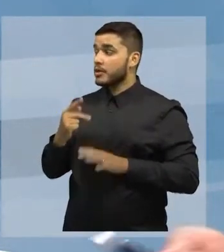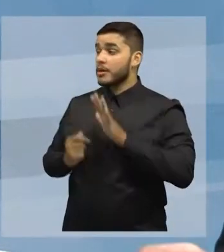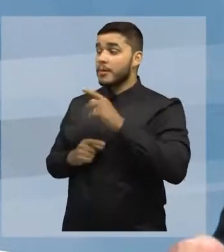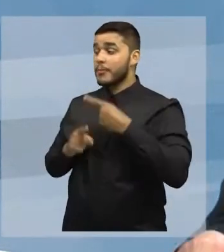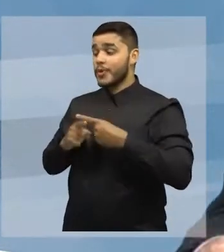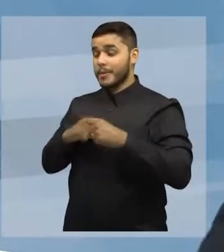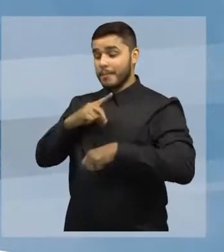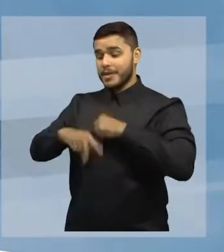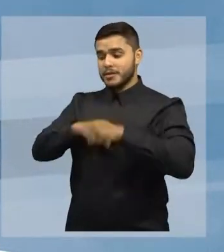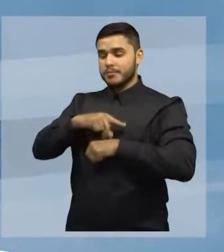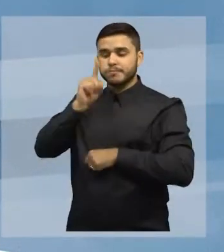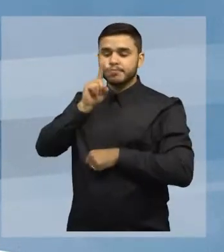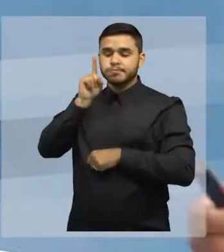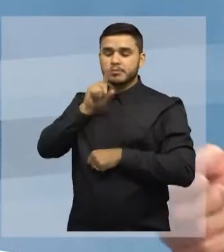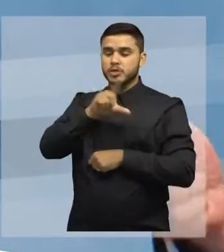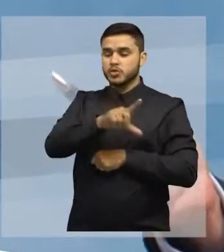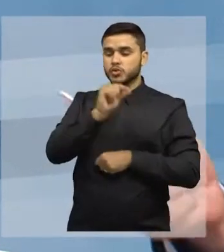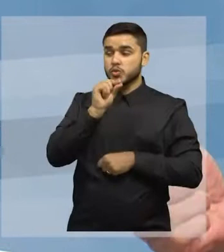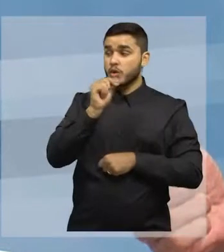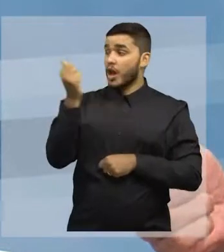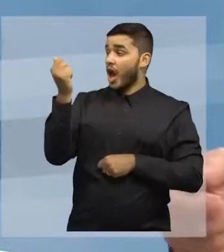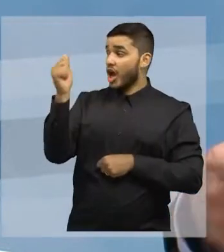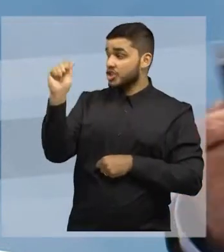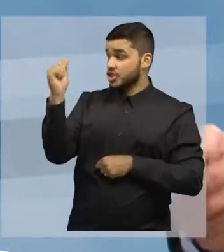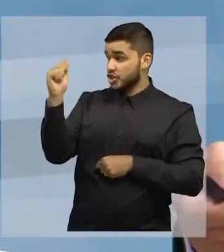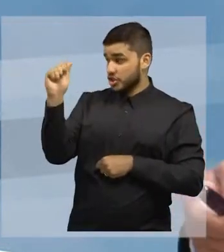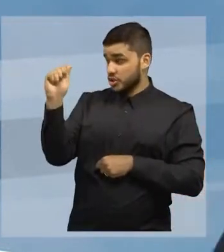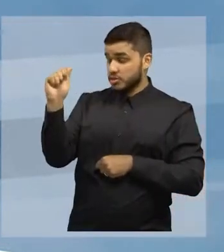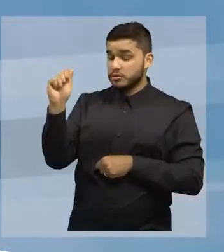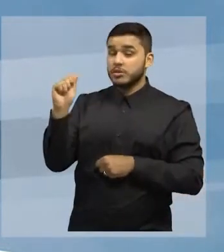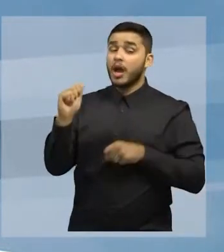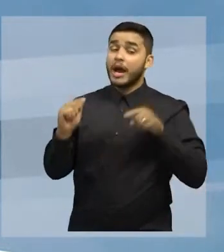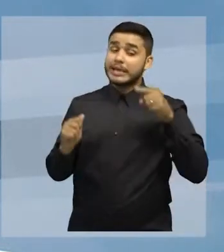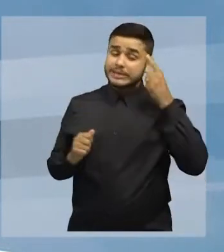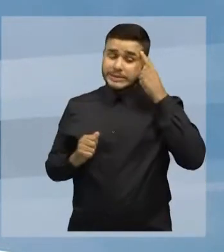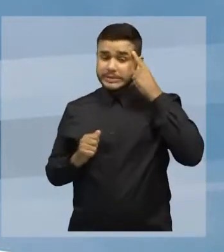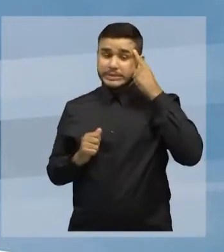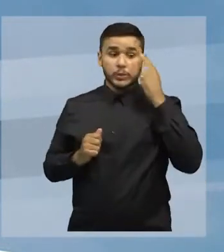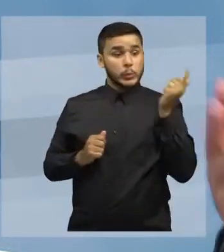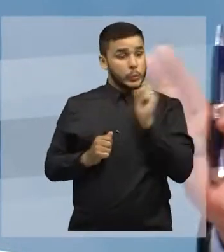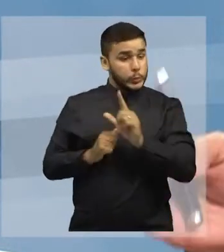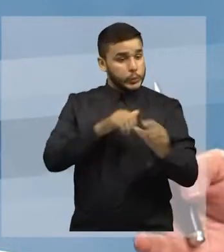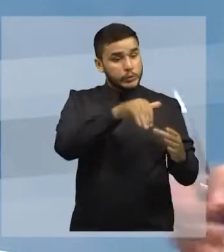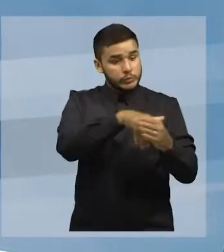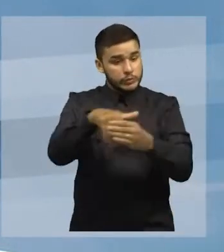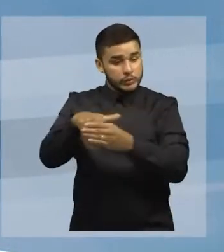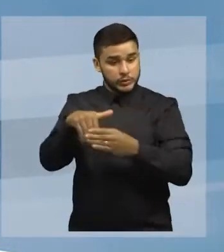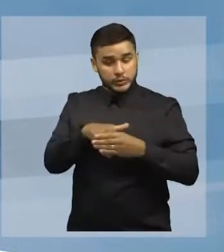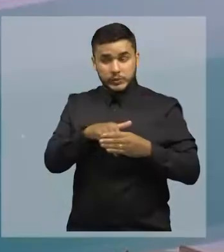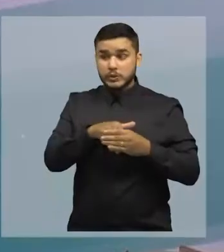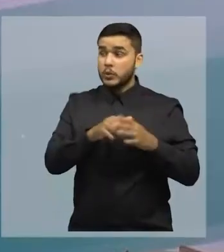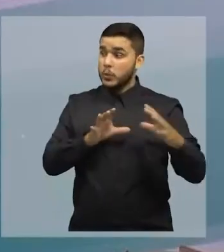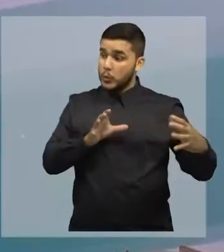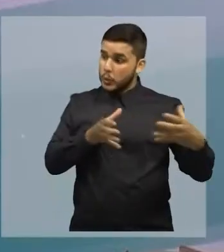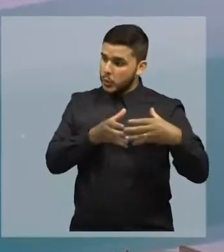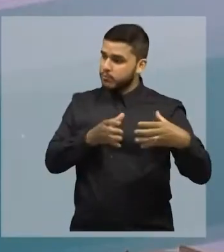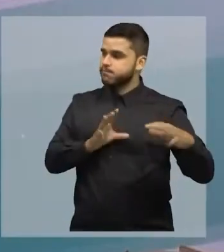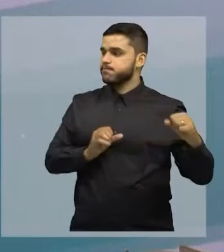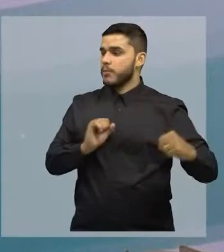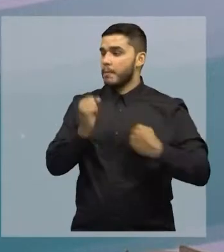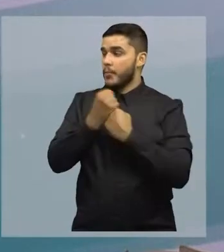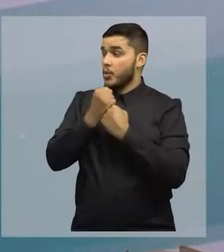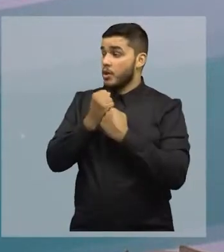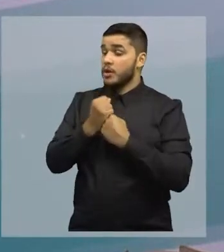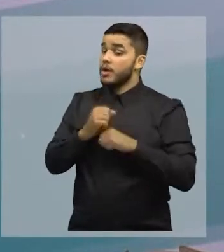tapete, e o Brasil volta. As análises econômicas são extremamente positivas nessa perspectiva, na medida